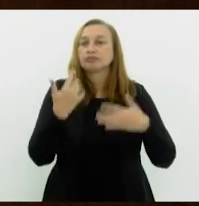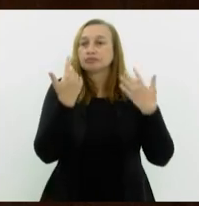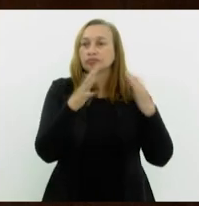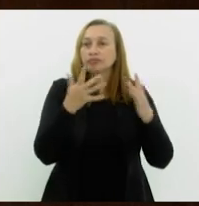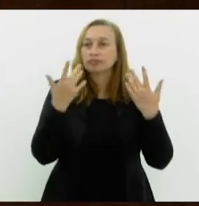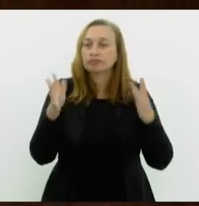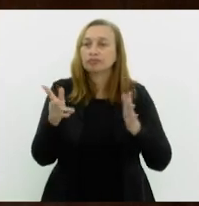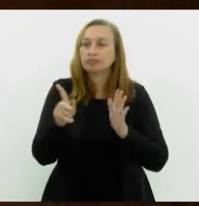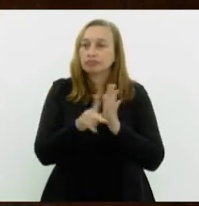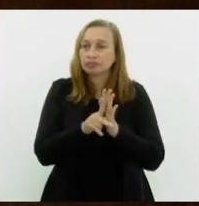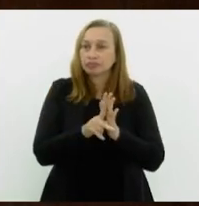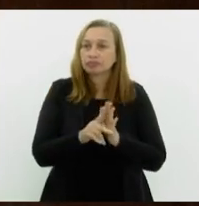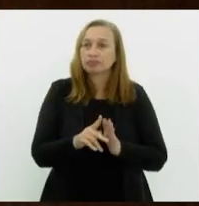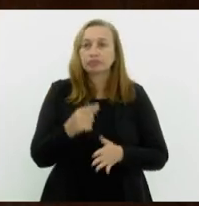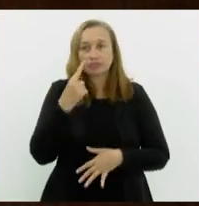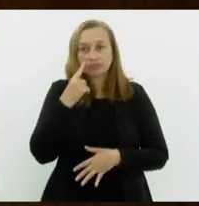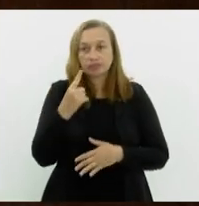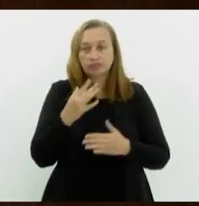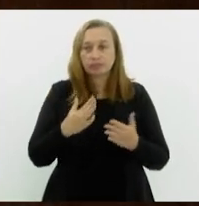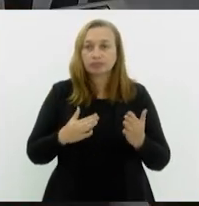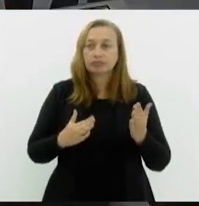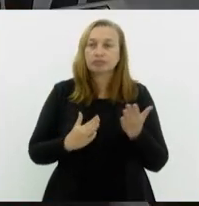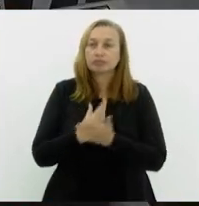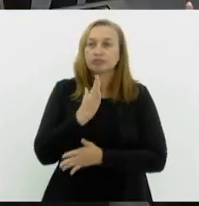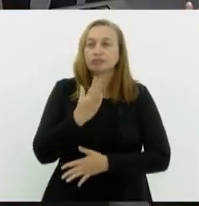pelo projeto. Vamos ver se ele vai ser sancionado.